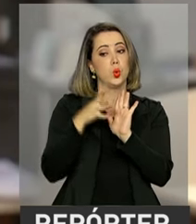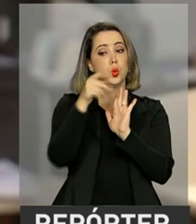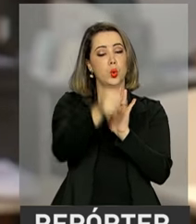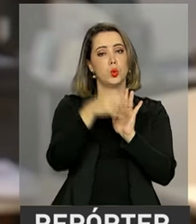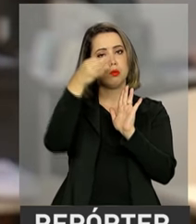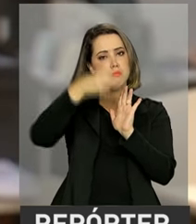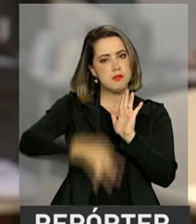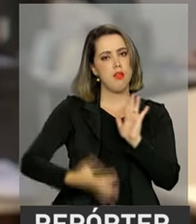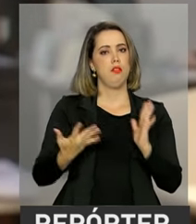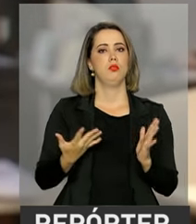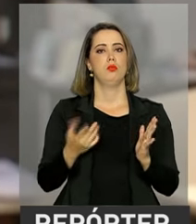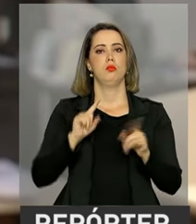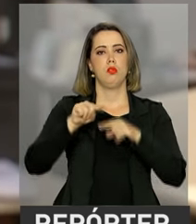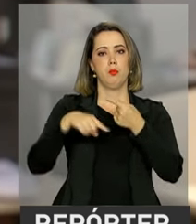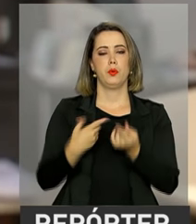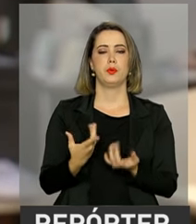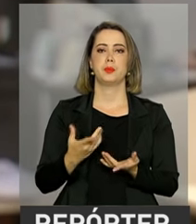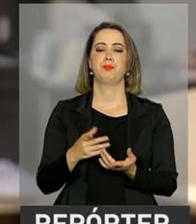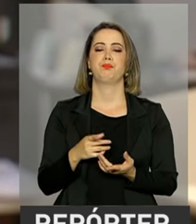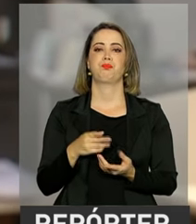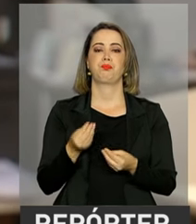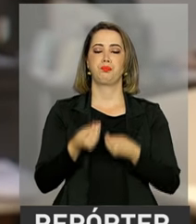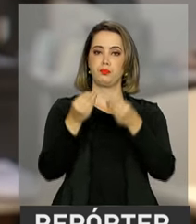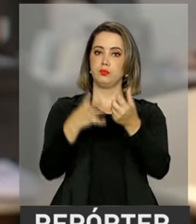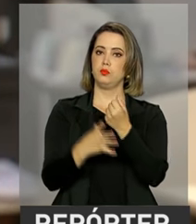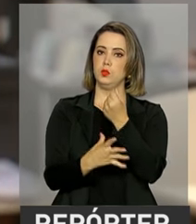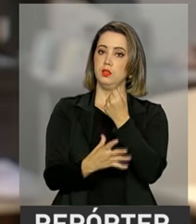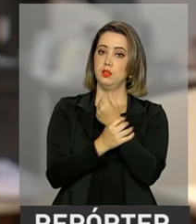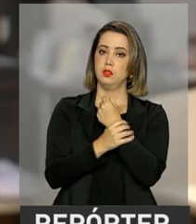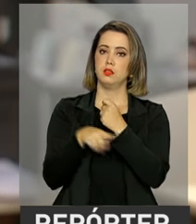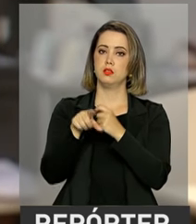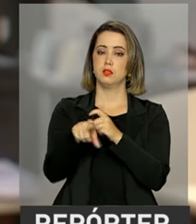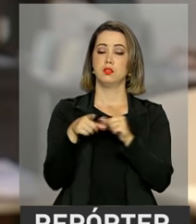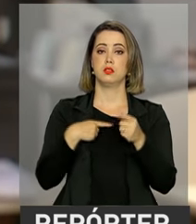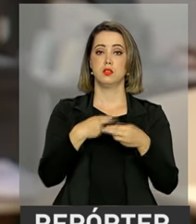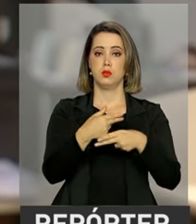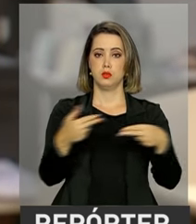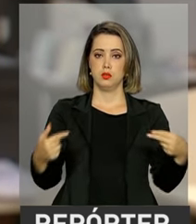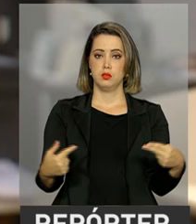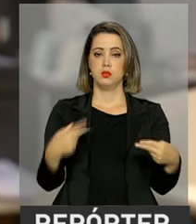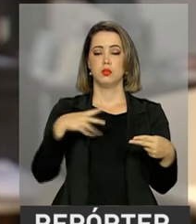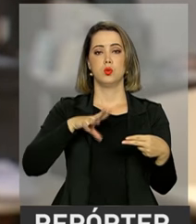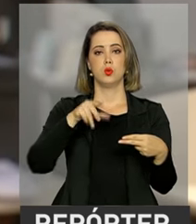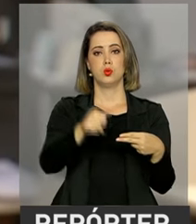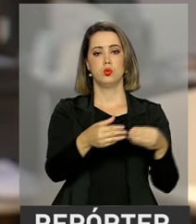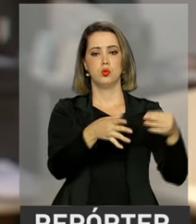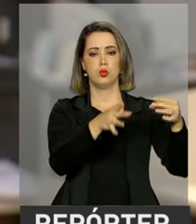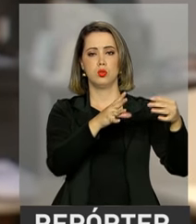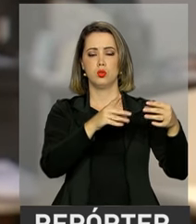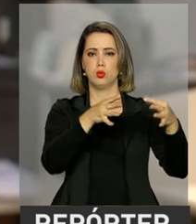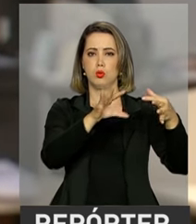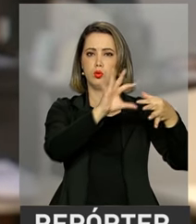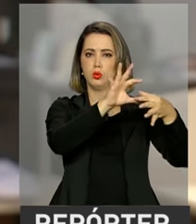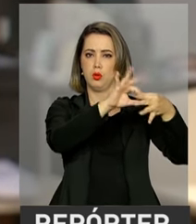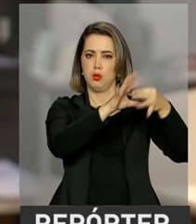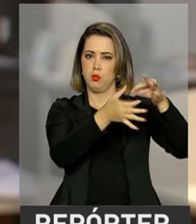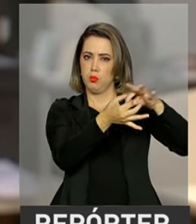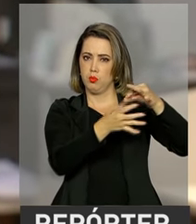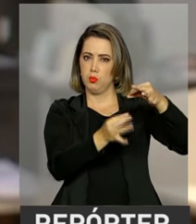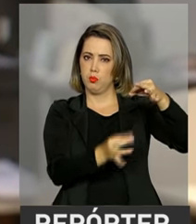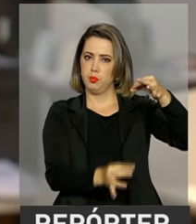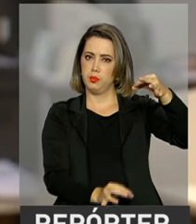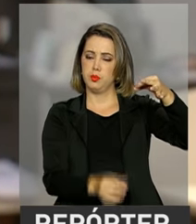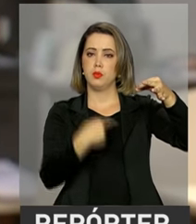medidas corretivas de autocontrole para garantir a rastreabilidade do produto em toda a cadeia além de passar por uma avaliação técnica